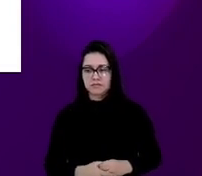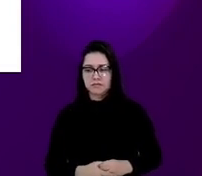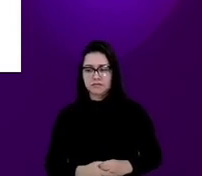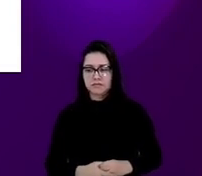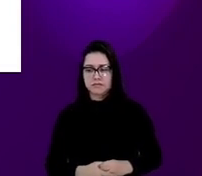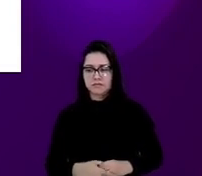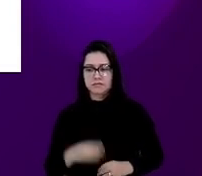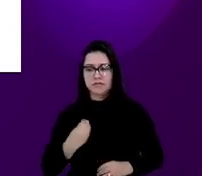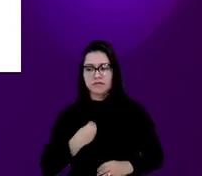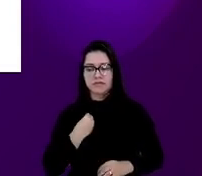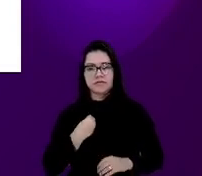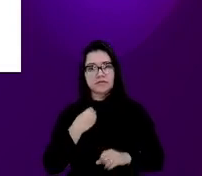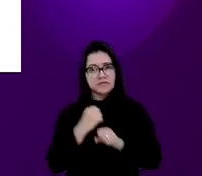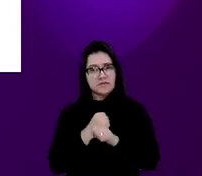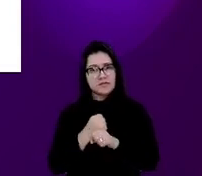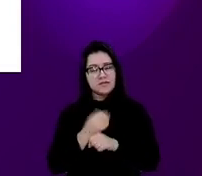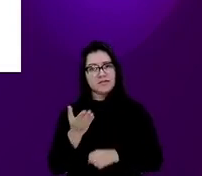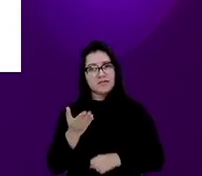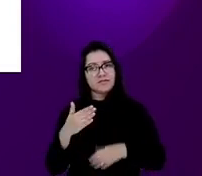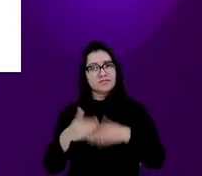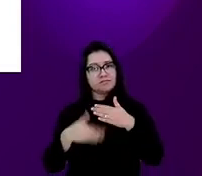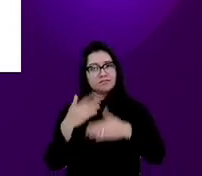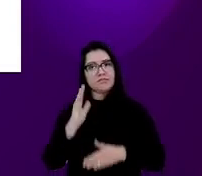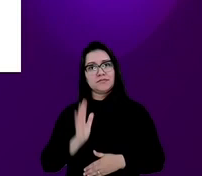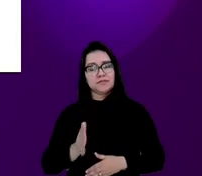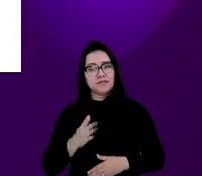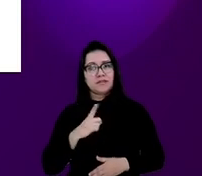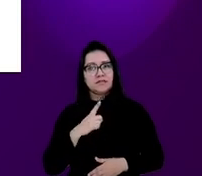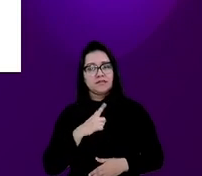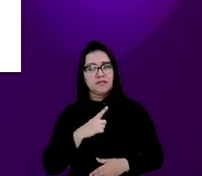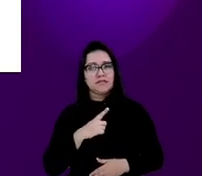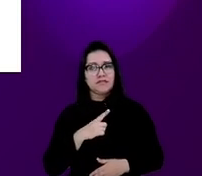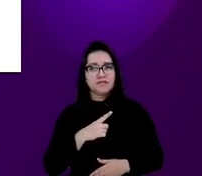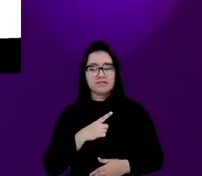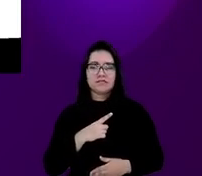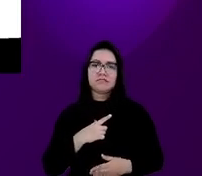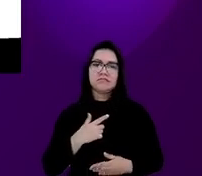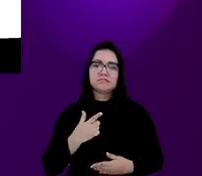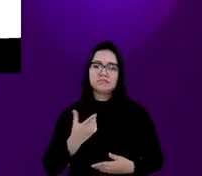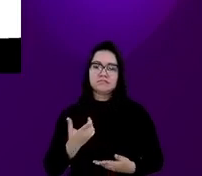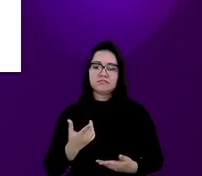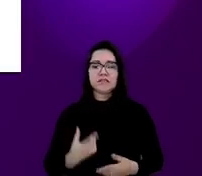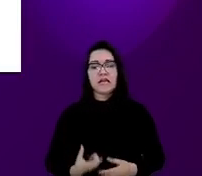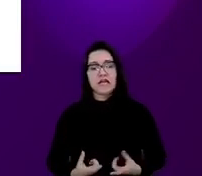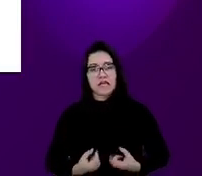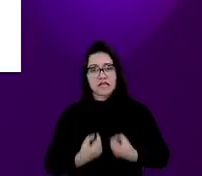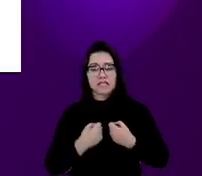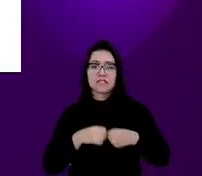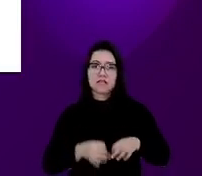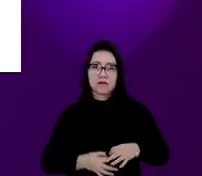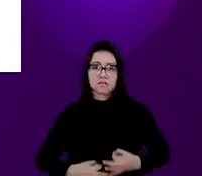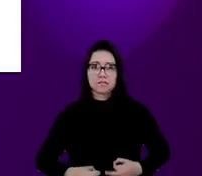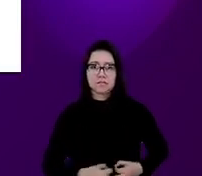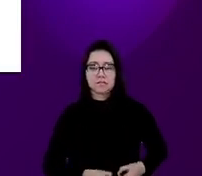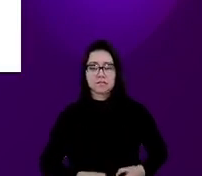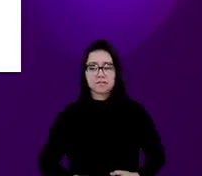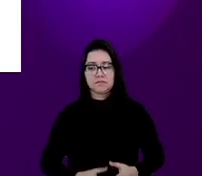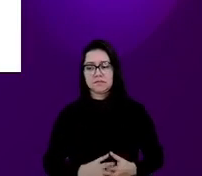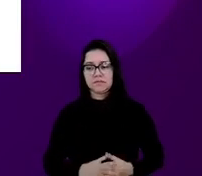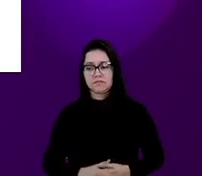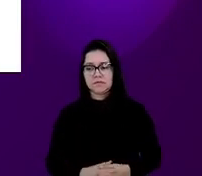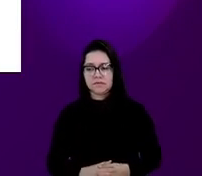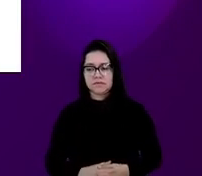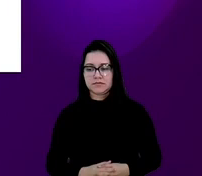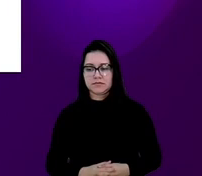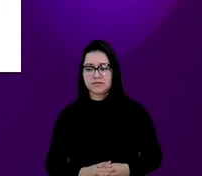viveu muitos anos, né, com a evolução aí da quimioterapia do câncer de testículo. Pacientes mais velhos, né? Você